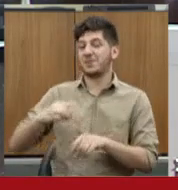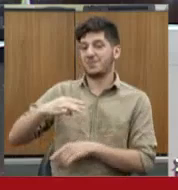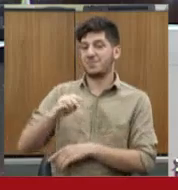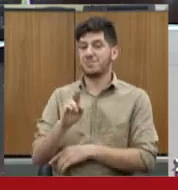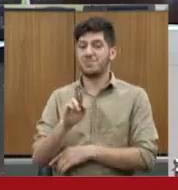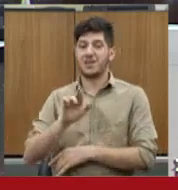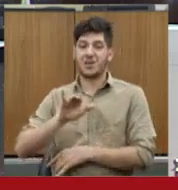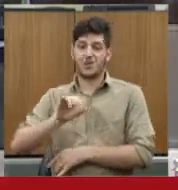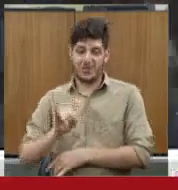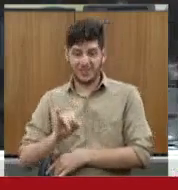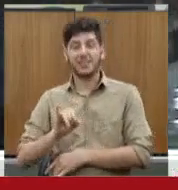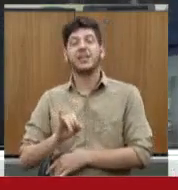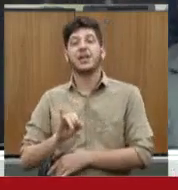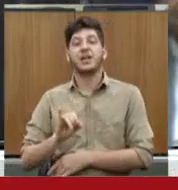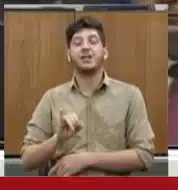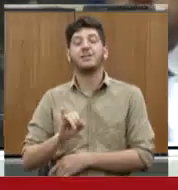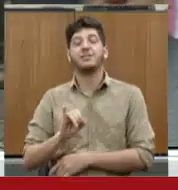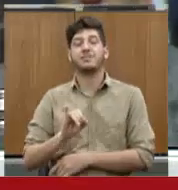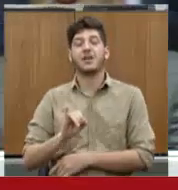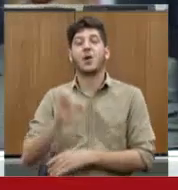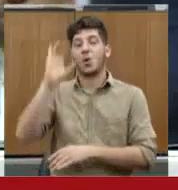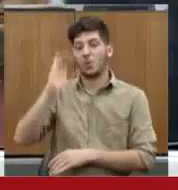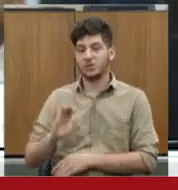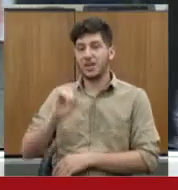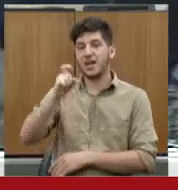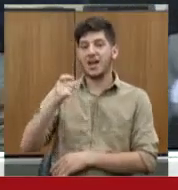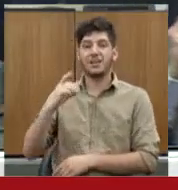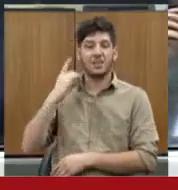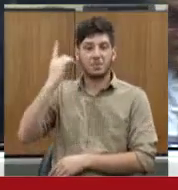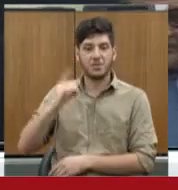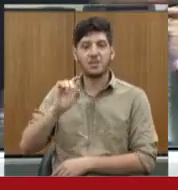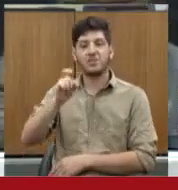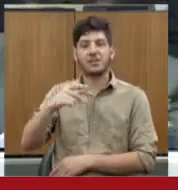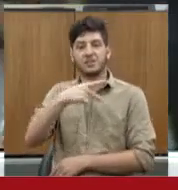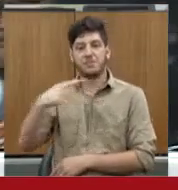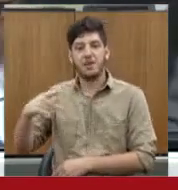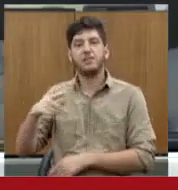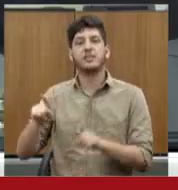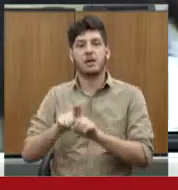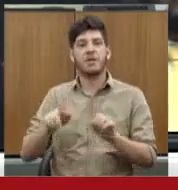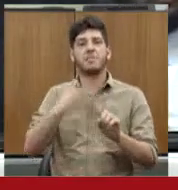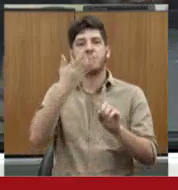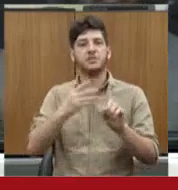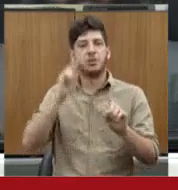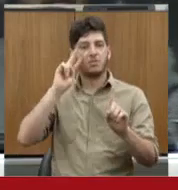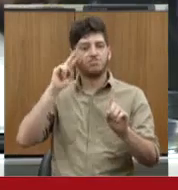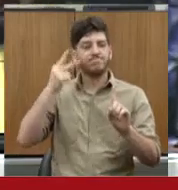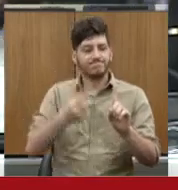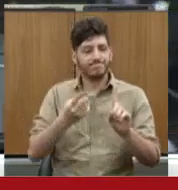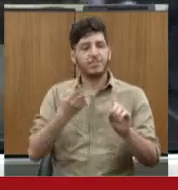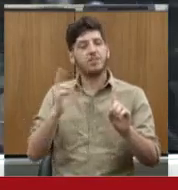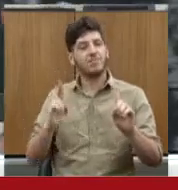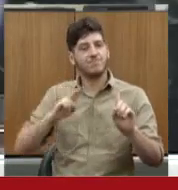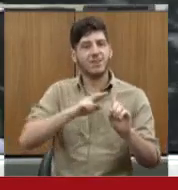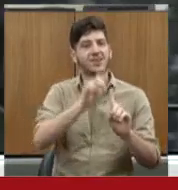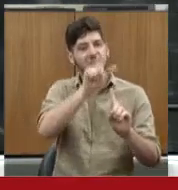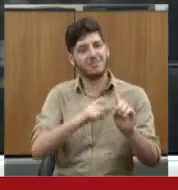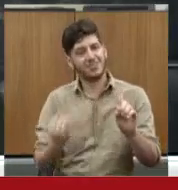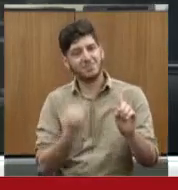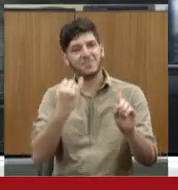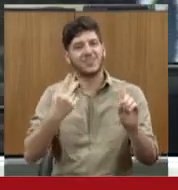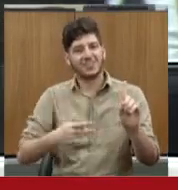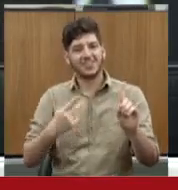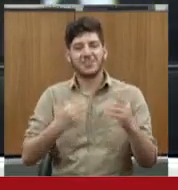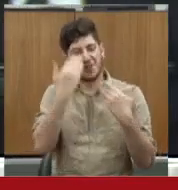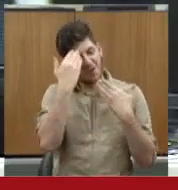nosso conselheiro, ex-deputado, ex-presidente, uma das grandes referências que nós temos também aqui nesse parlamento, obrigado por sua presença nesse evento.